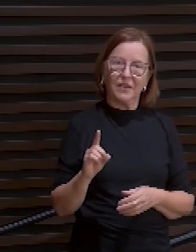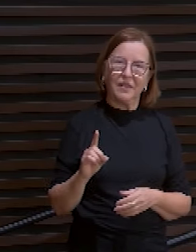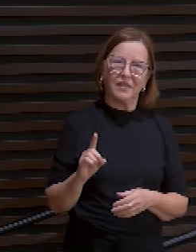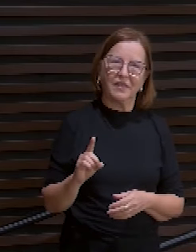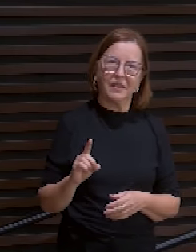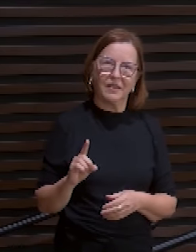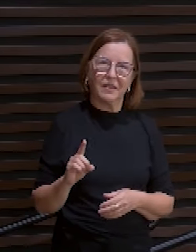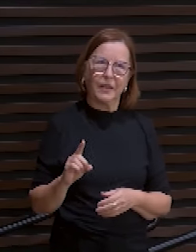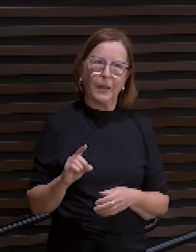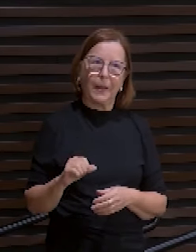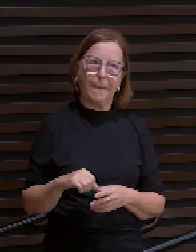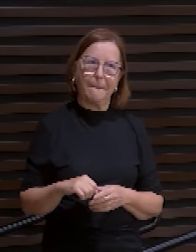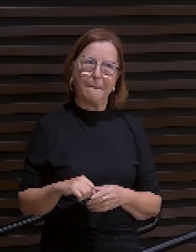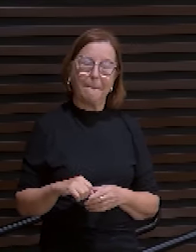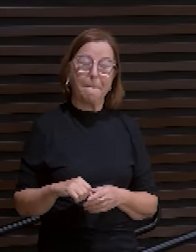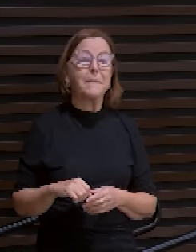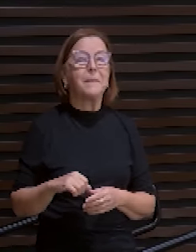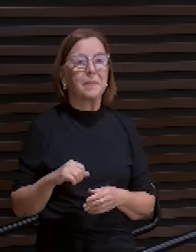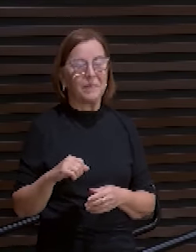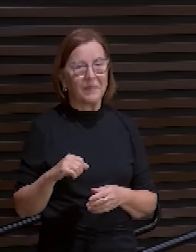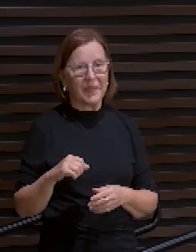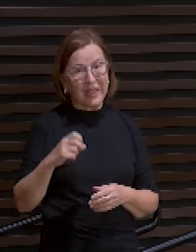sabedoria da